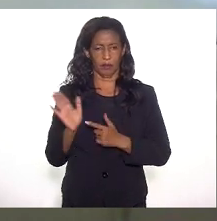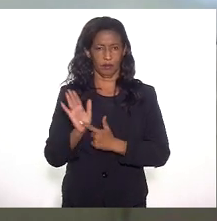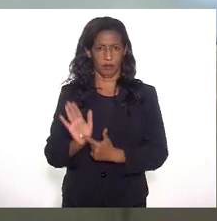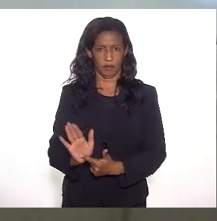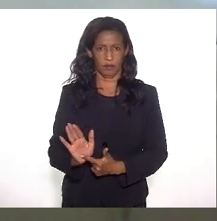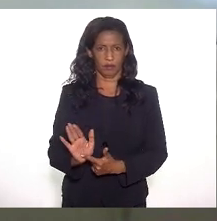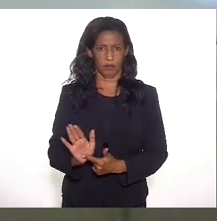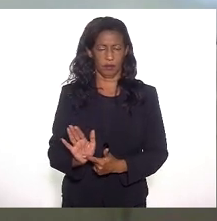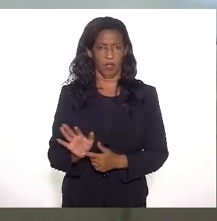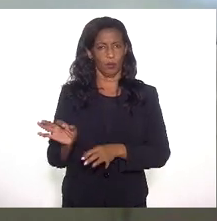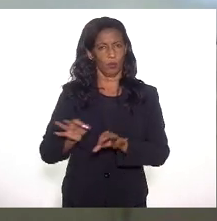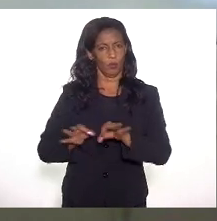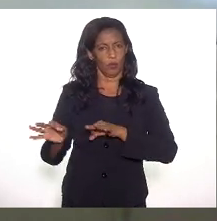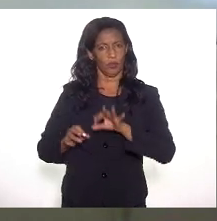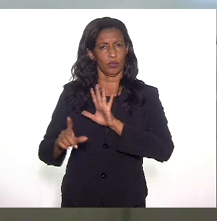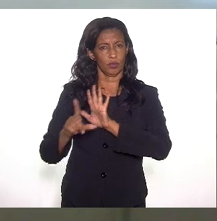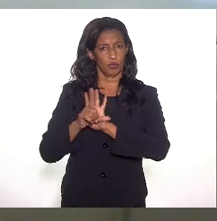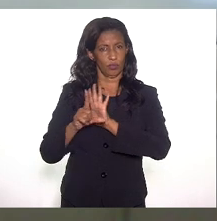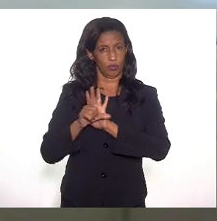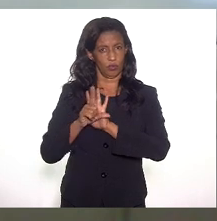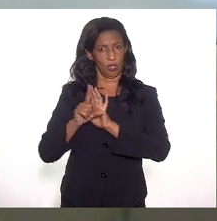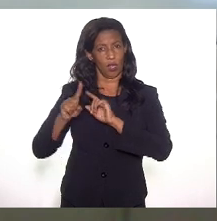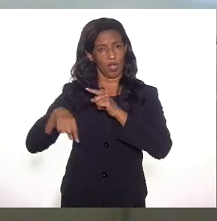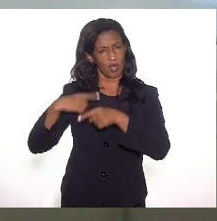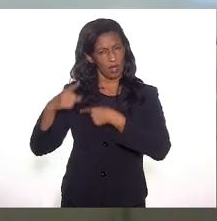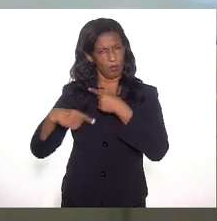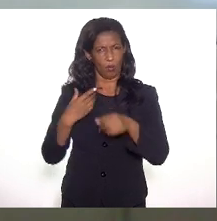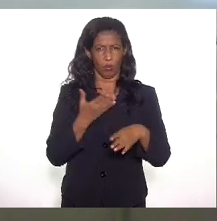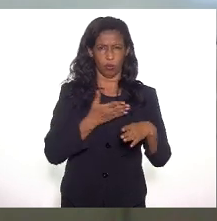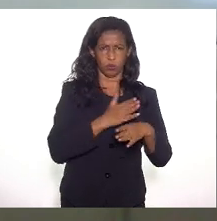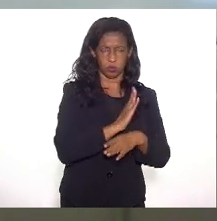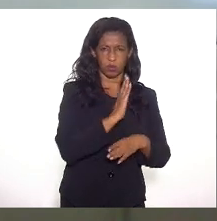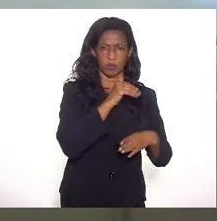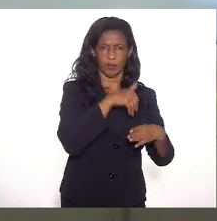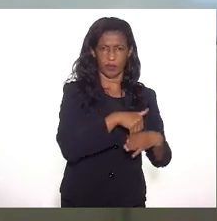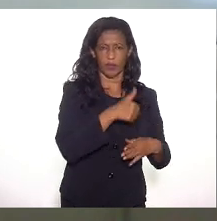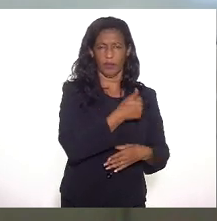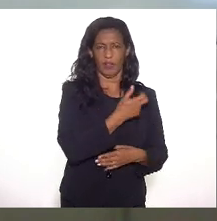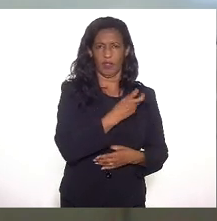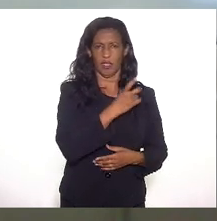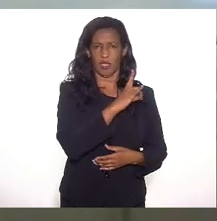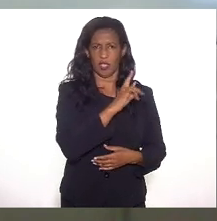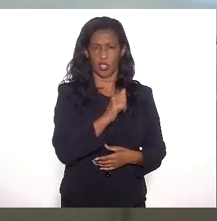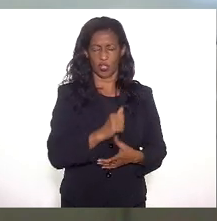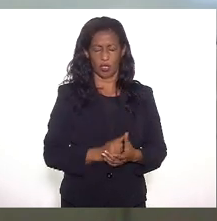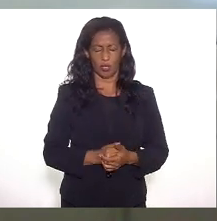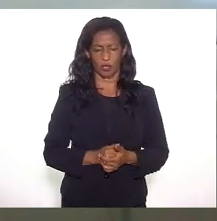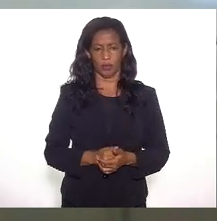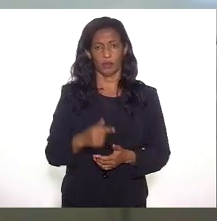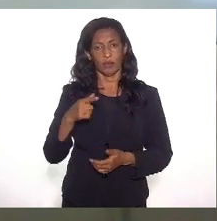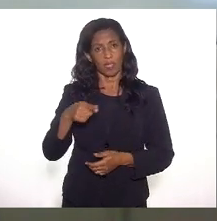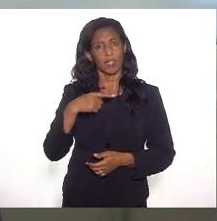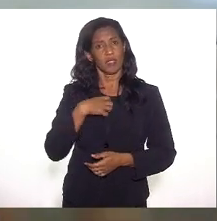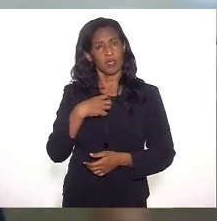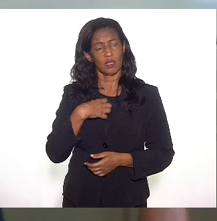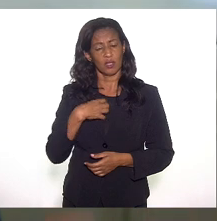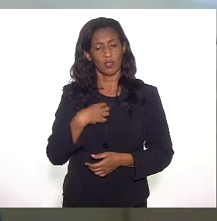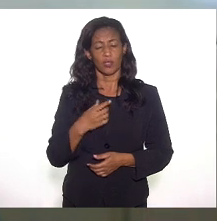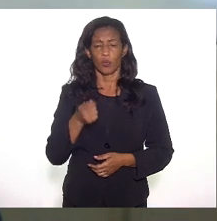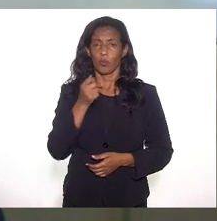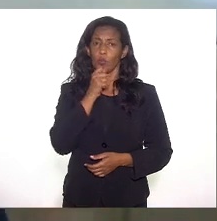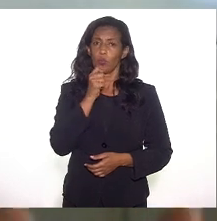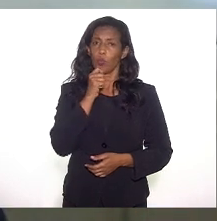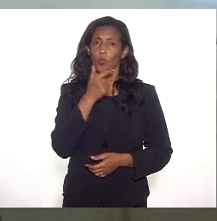apresentasse um projeto de lei, depois da sanção, que vai levar 15 dias, exatamente nesse sentido, para não